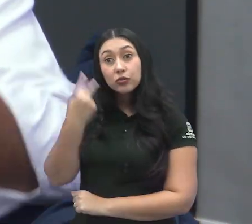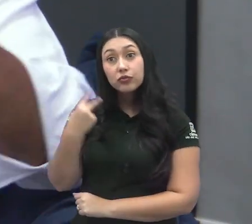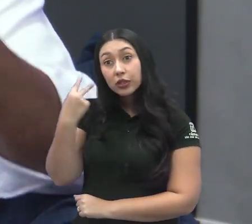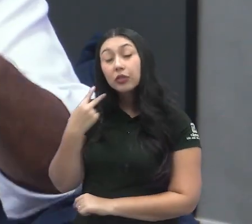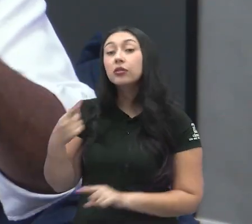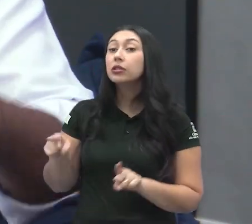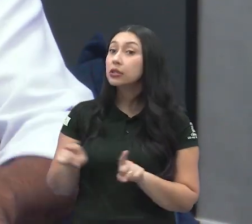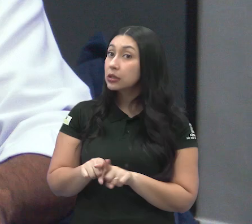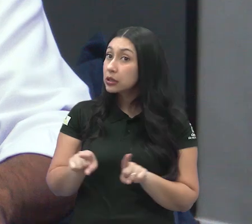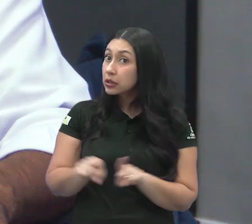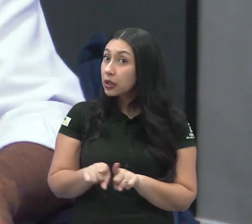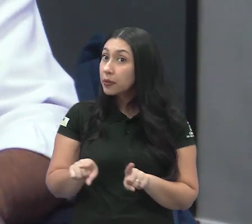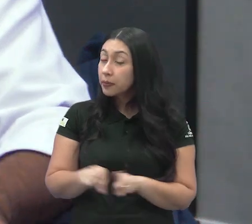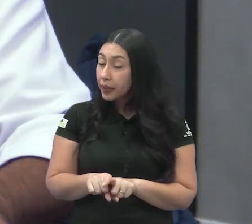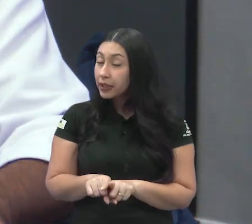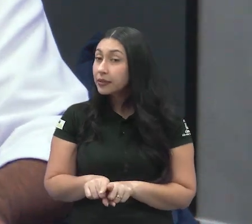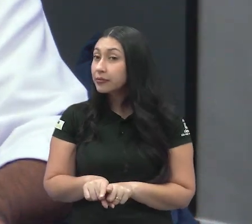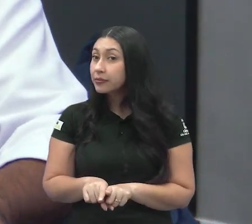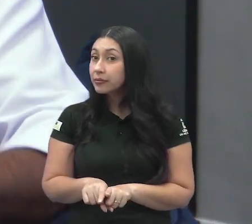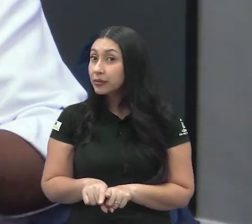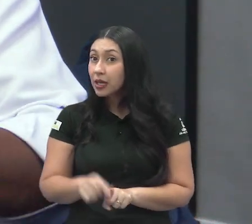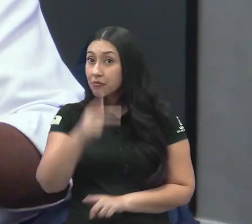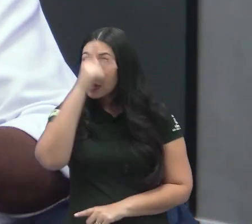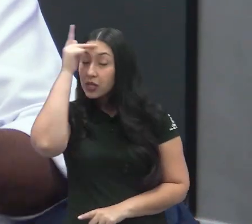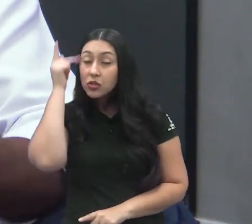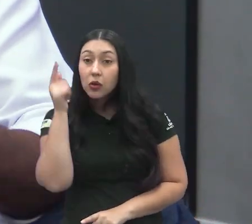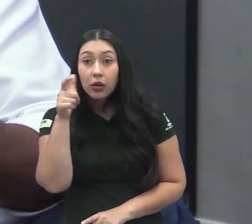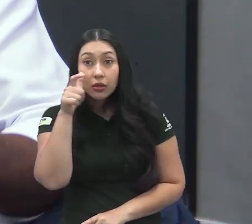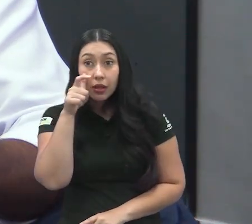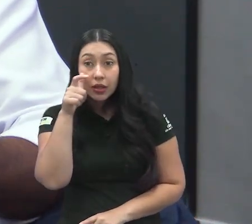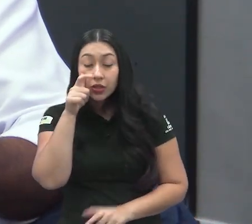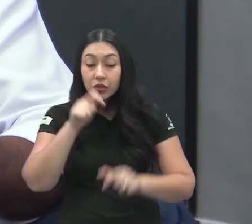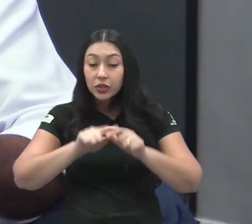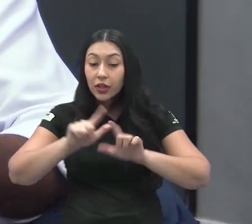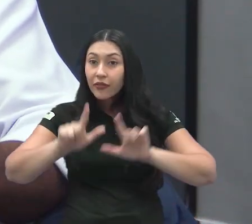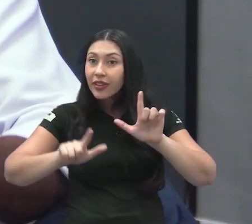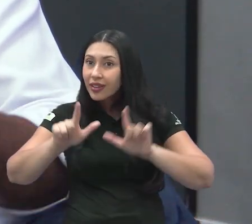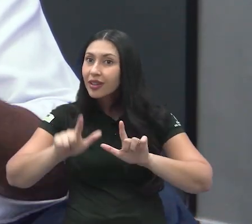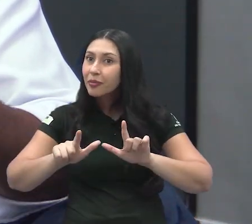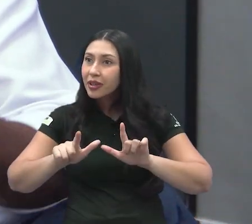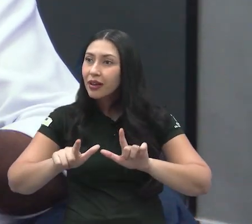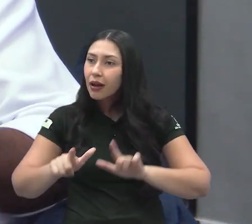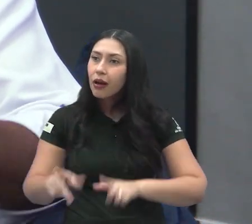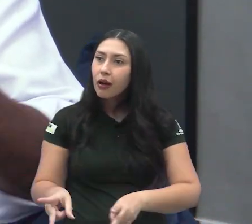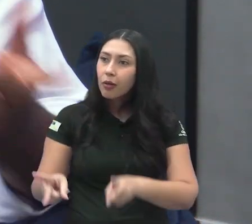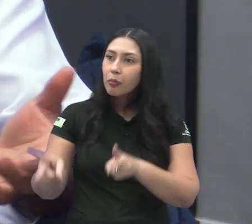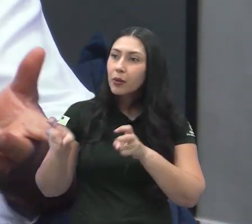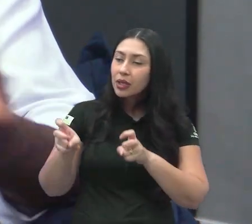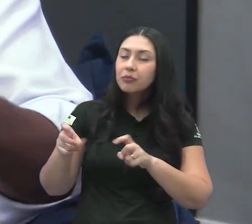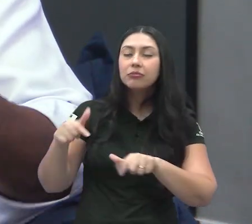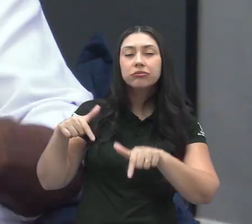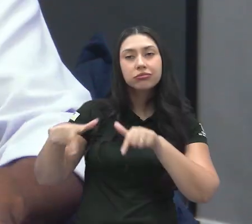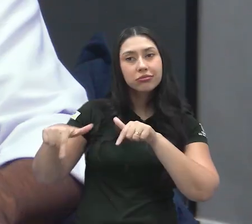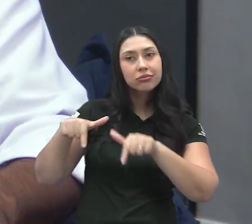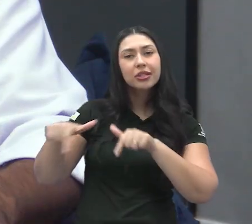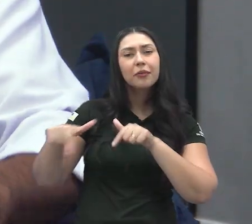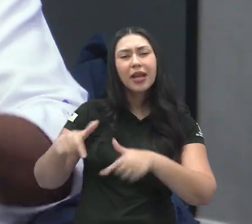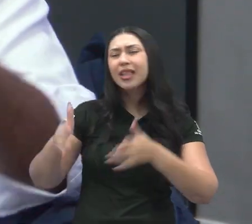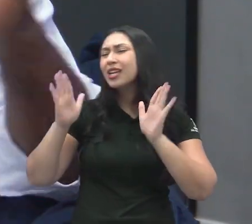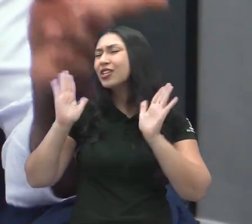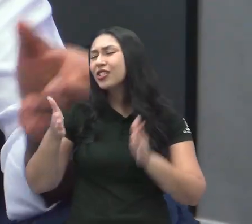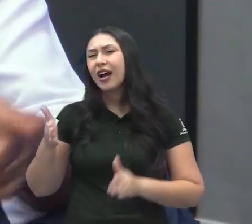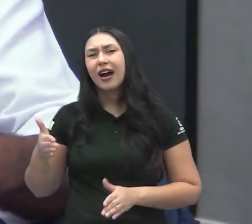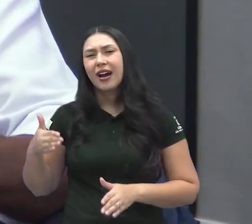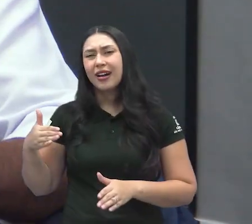Câmara quanto ao telespectador da TV Câmara vai ter ideia daquele trabalho que nós fizemos,